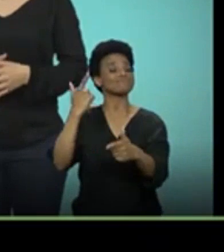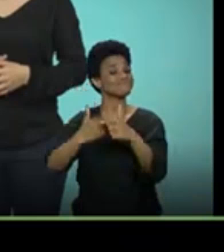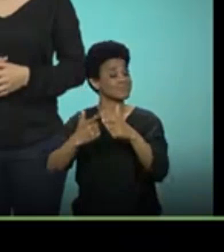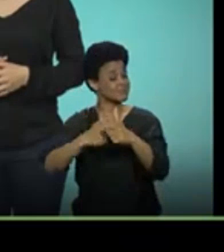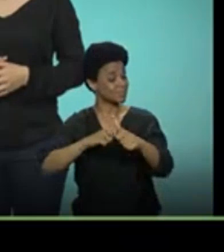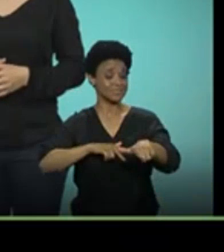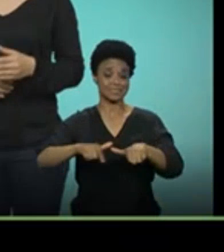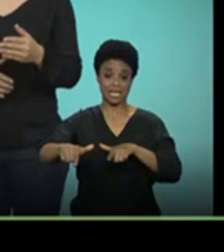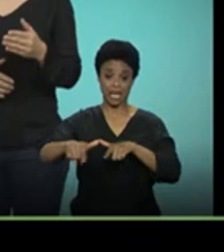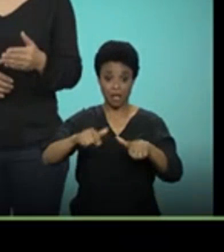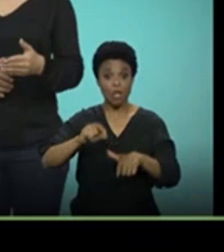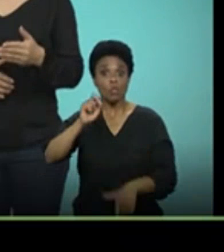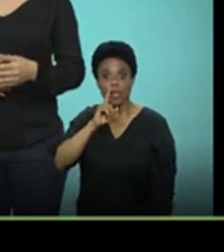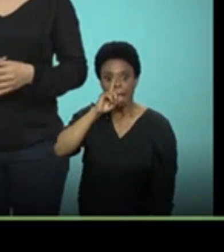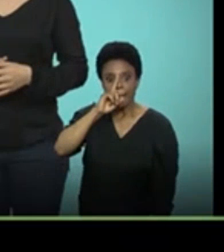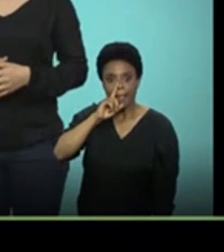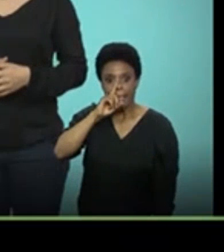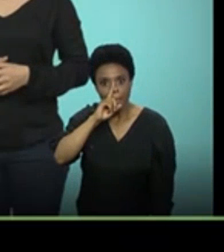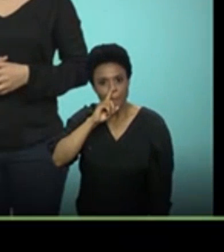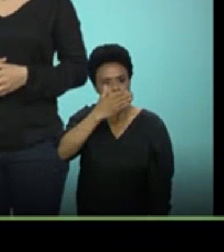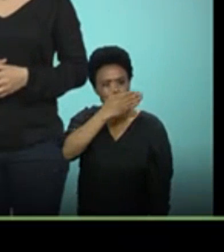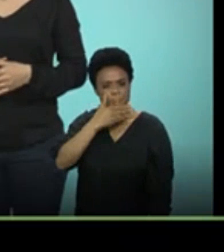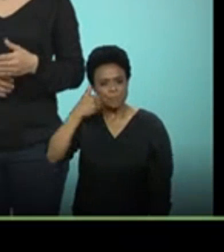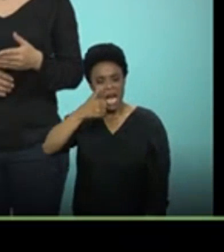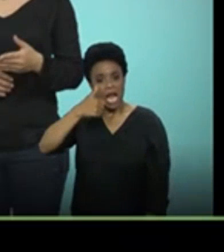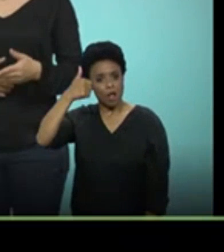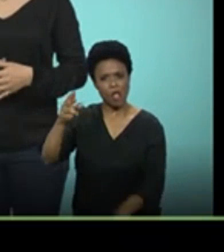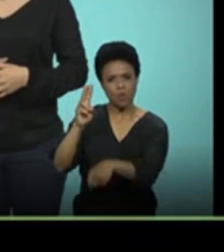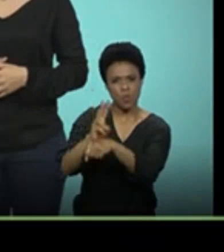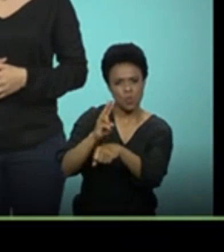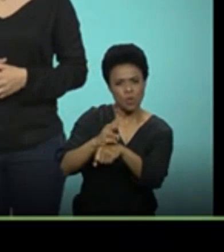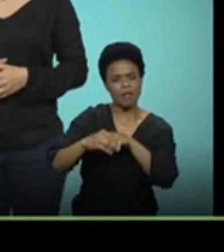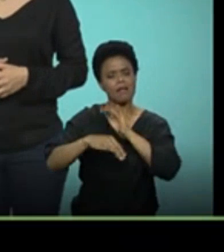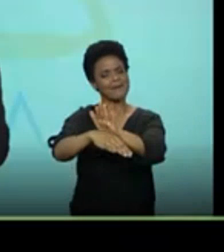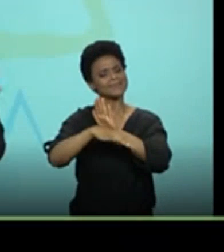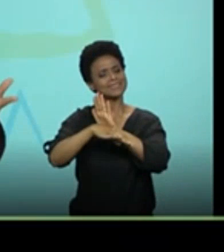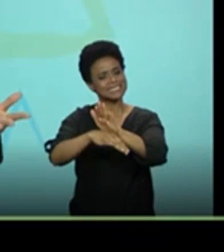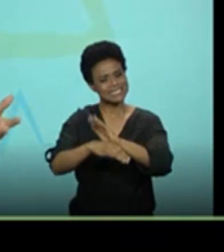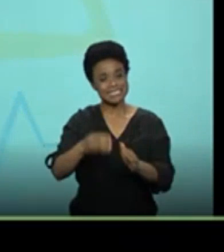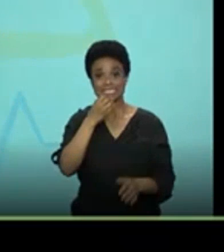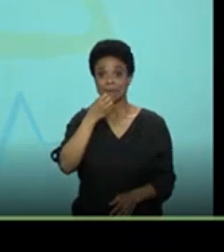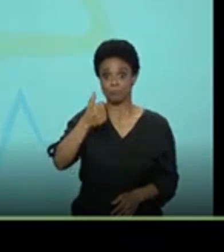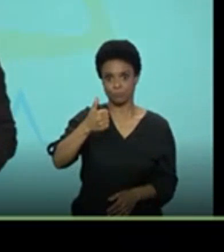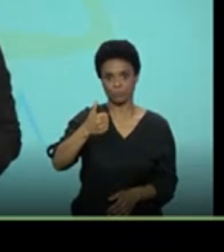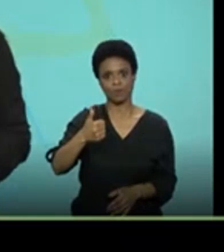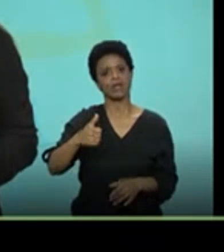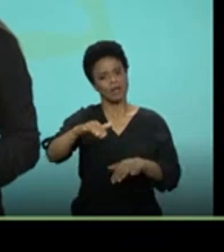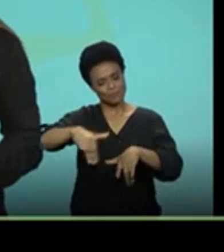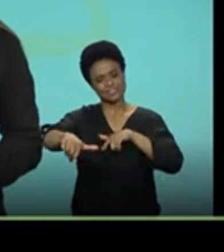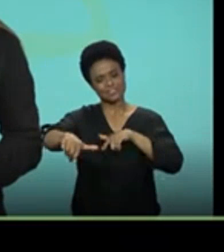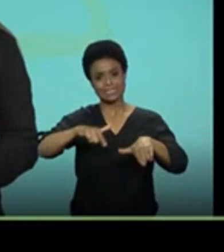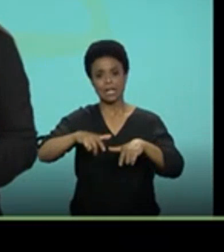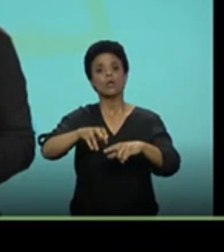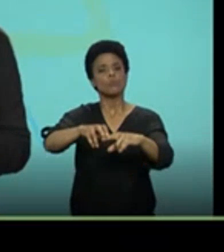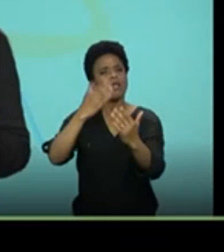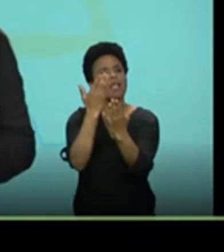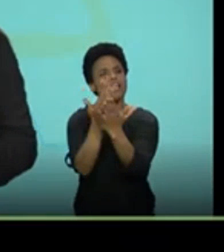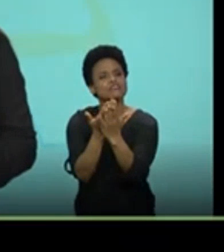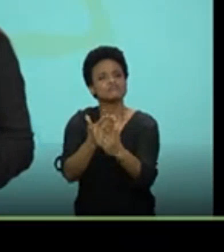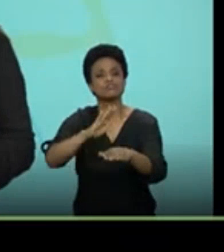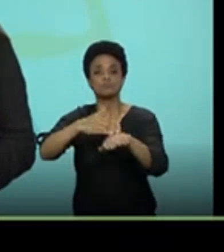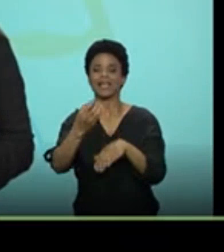trabalhadores e os fatores de risco, para instituir medidas de prevenção e assistência adequadas. Por isso, continue se aprofundando